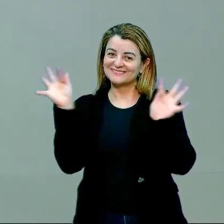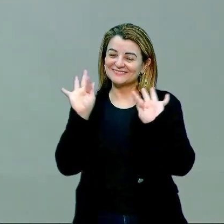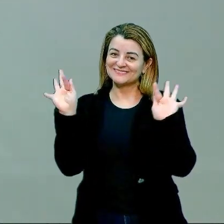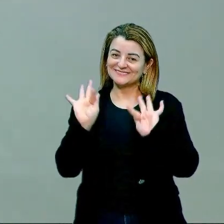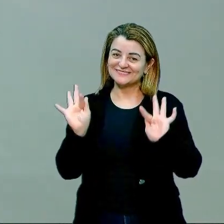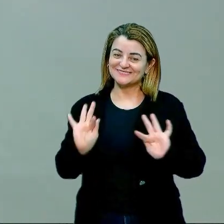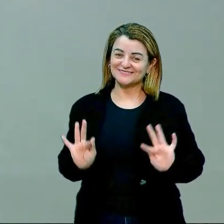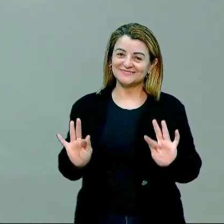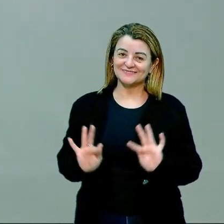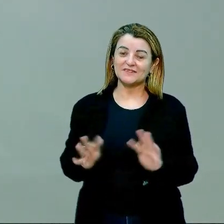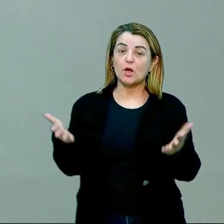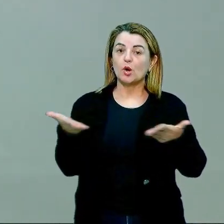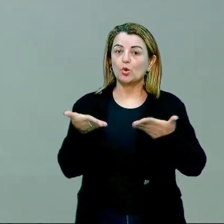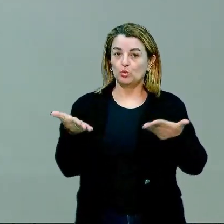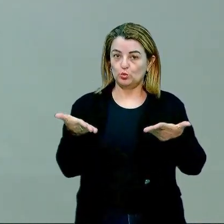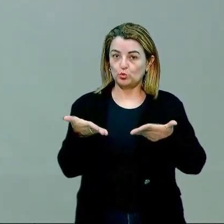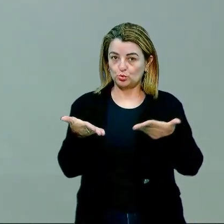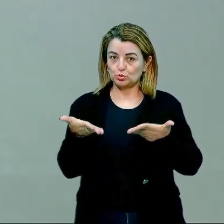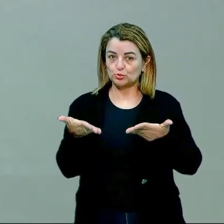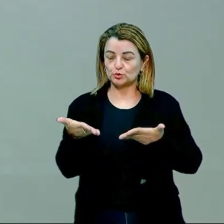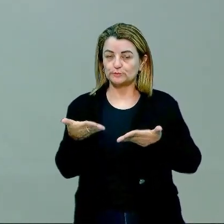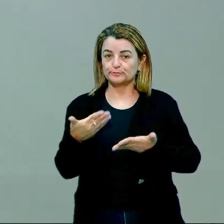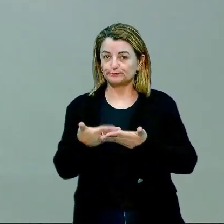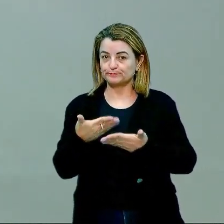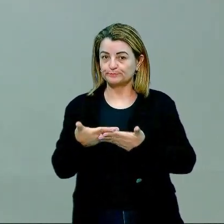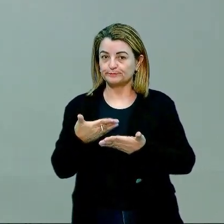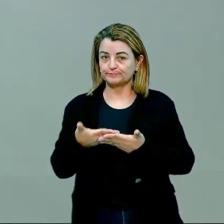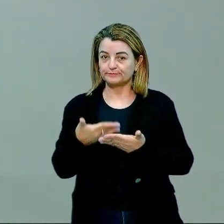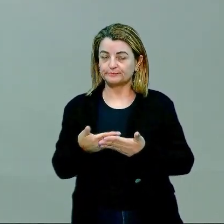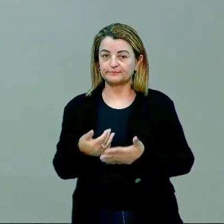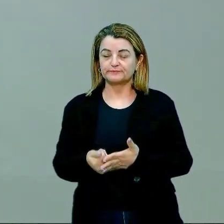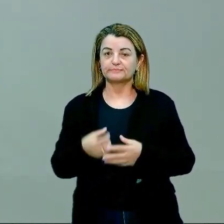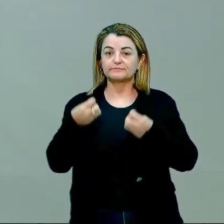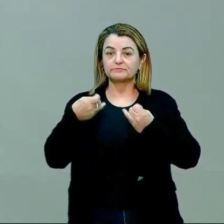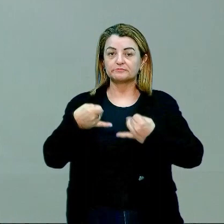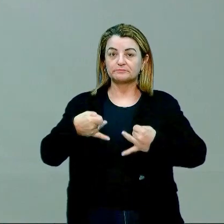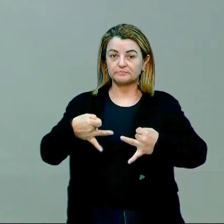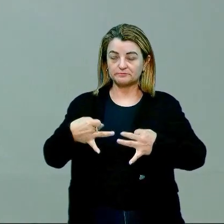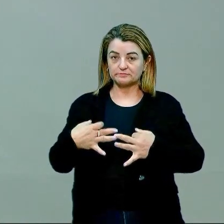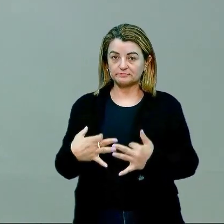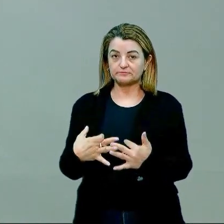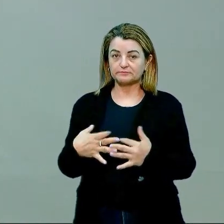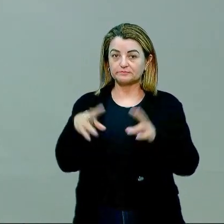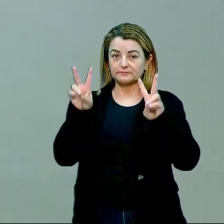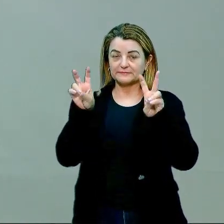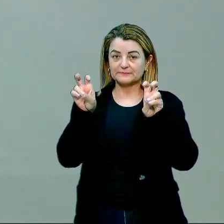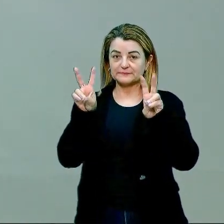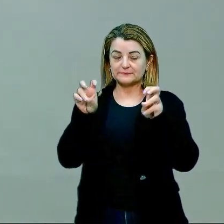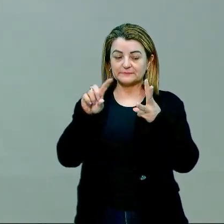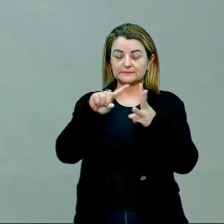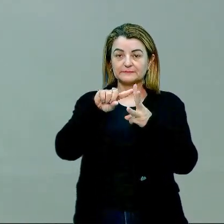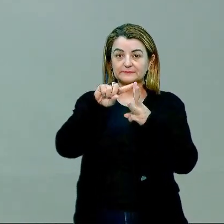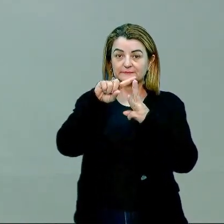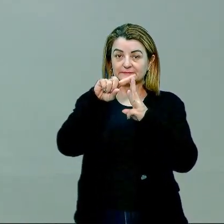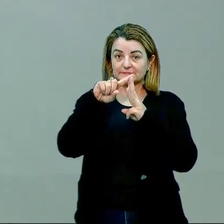felicidade. Essa aula de hoje nós vamos falar sobre